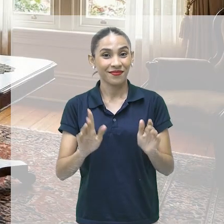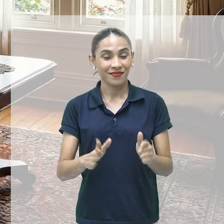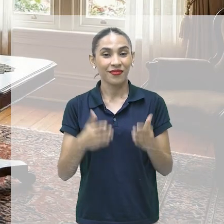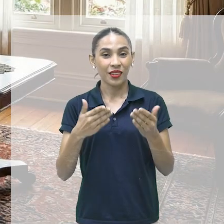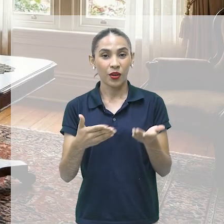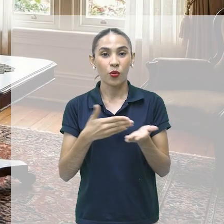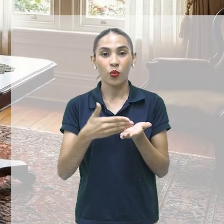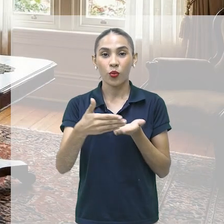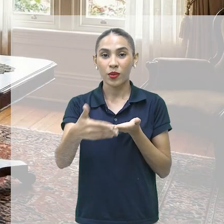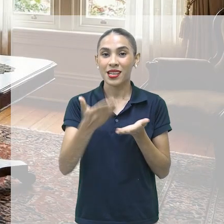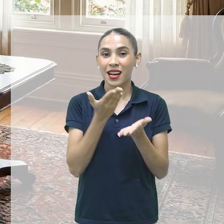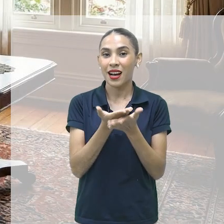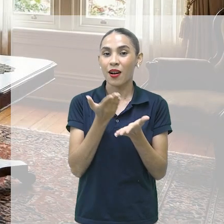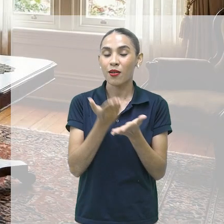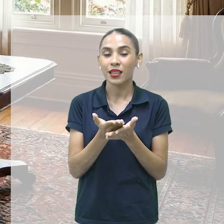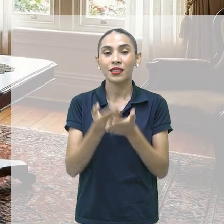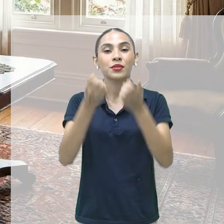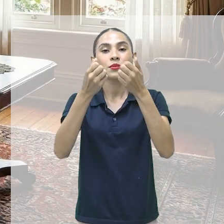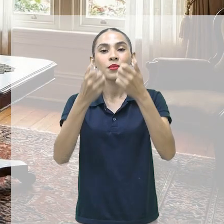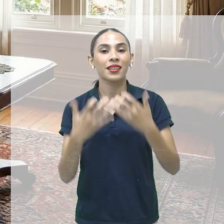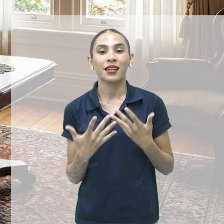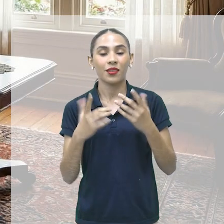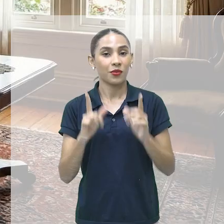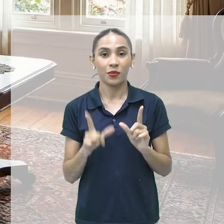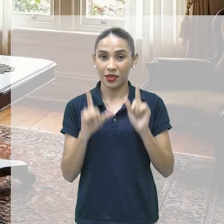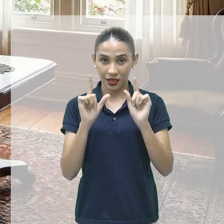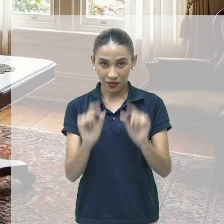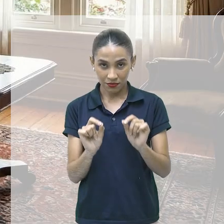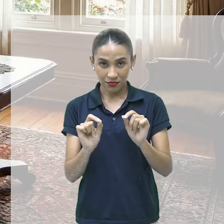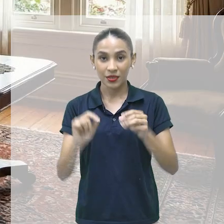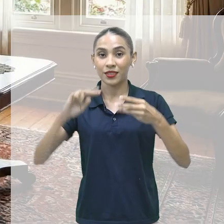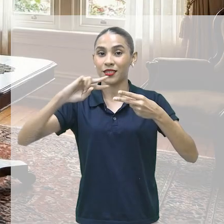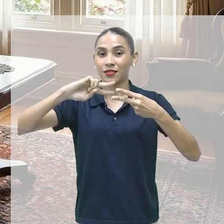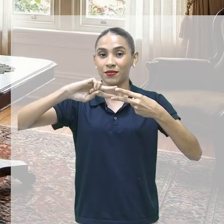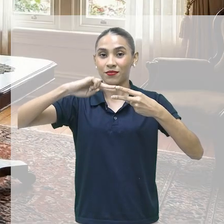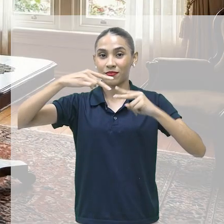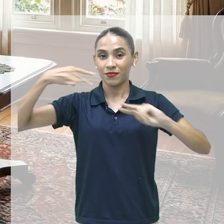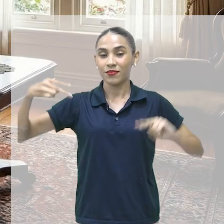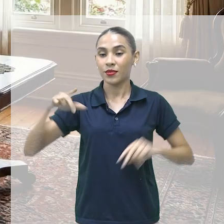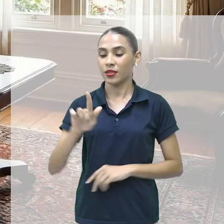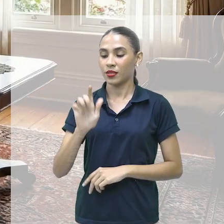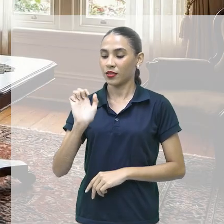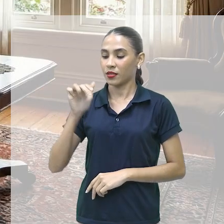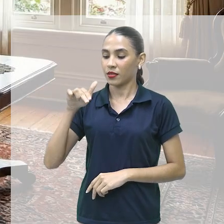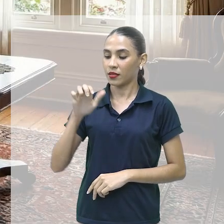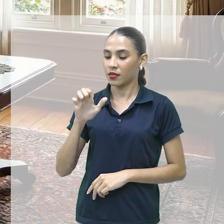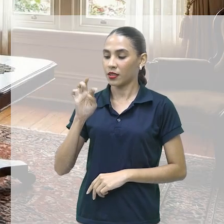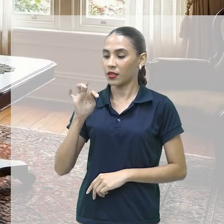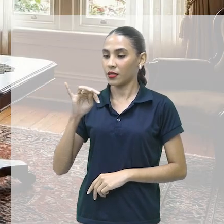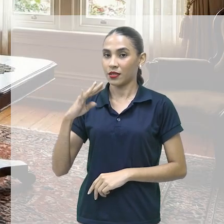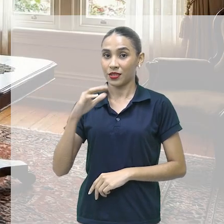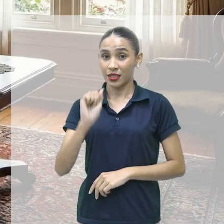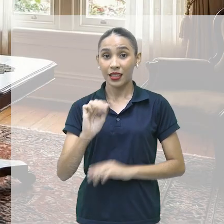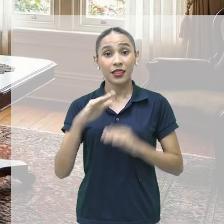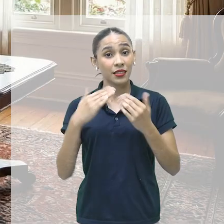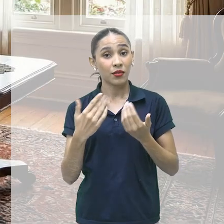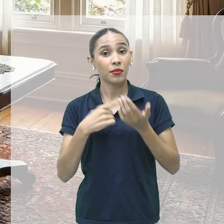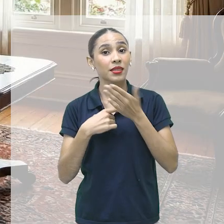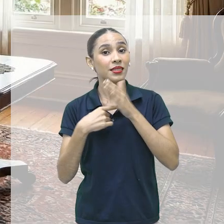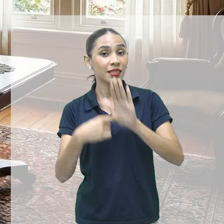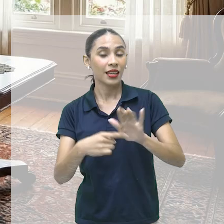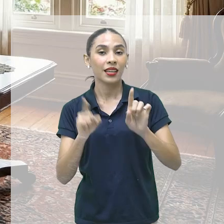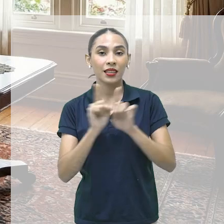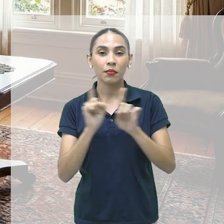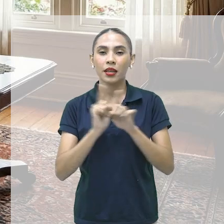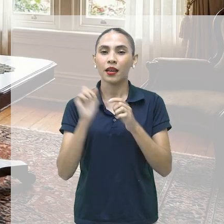Muito bem, né? Então, na aula de hoje, vamos falar um pouquinho sobre genética, né? Vamos